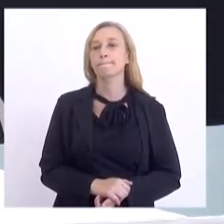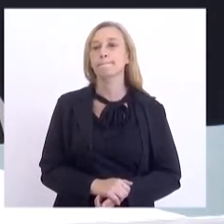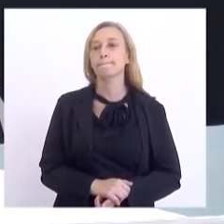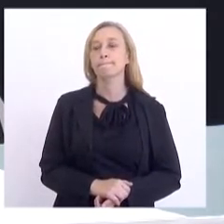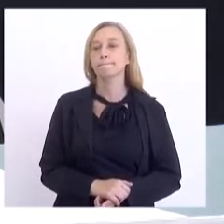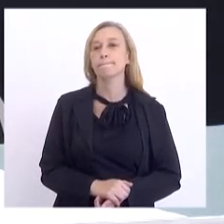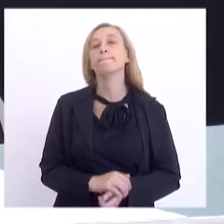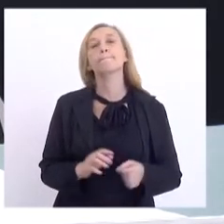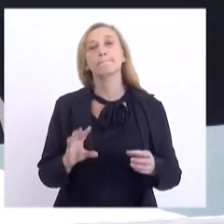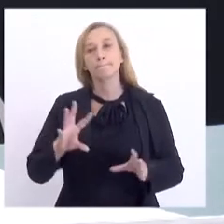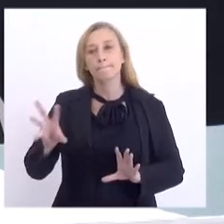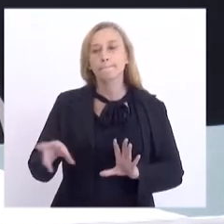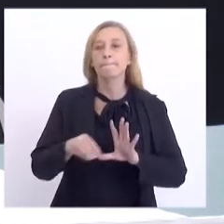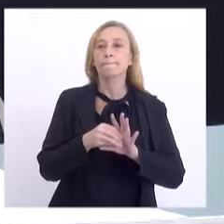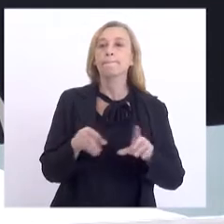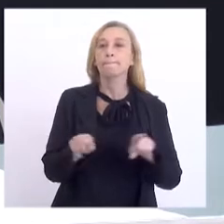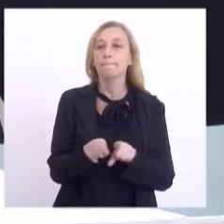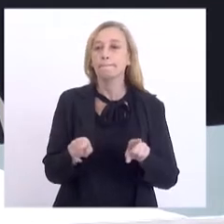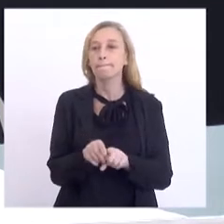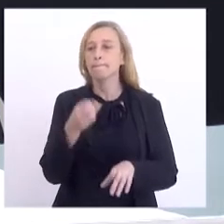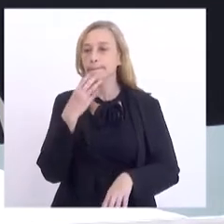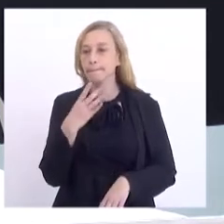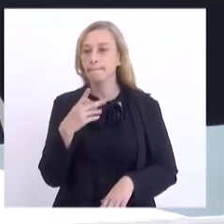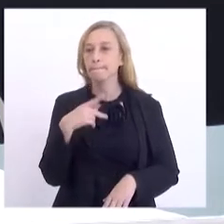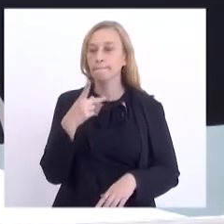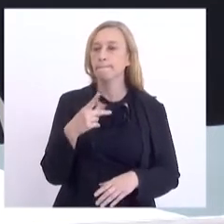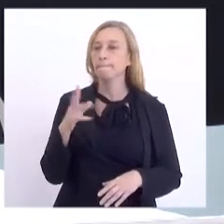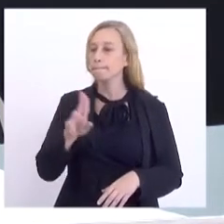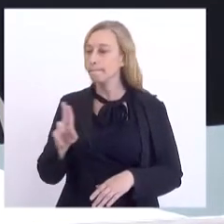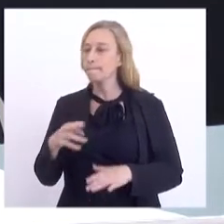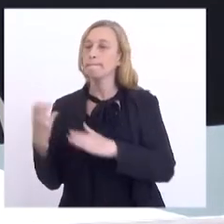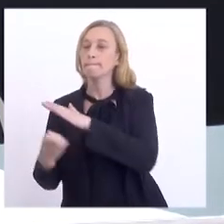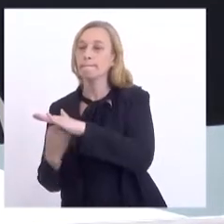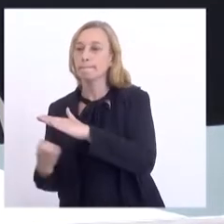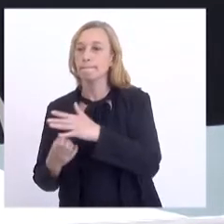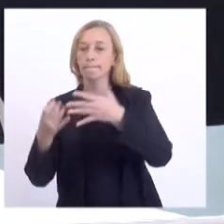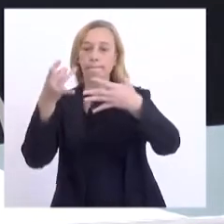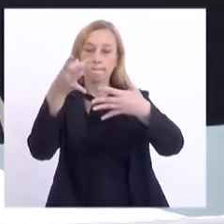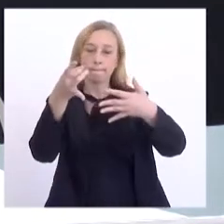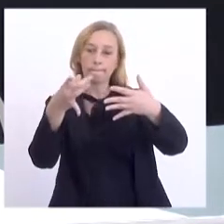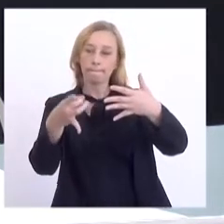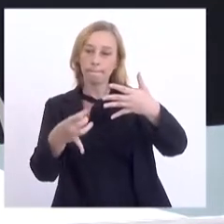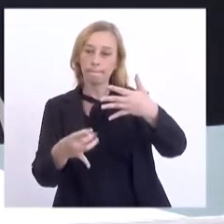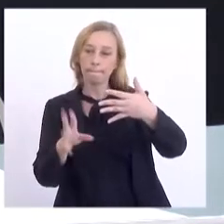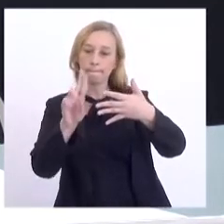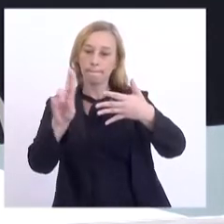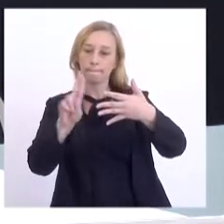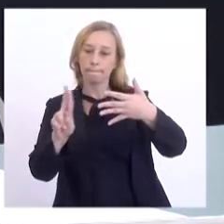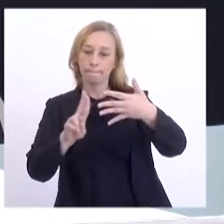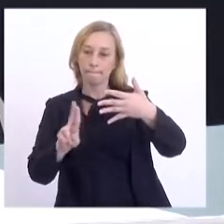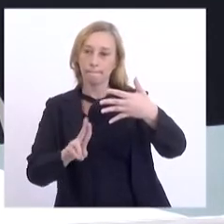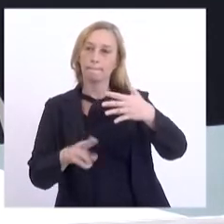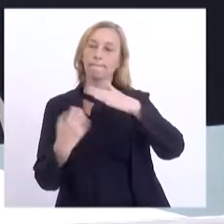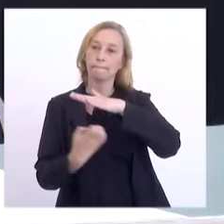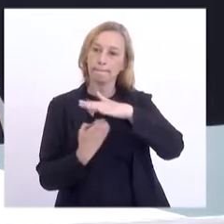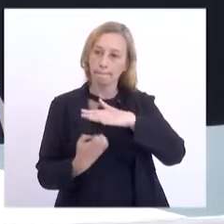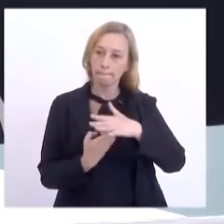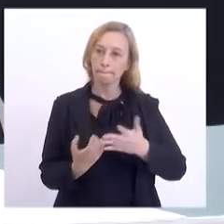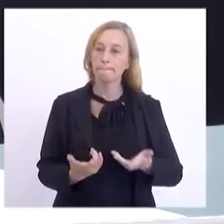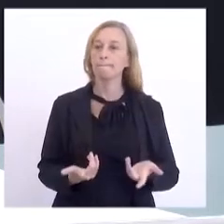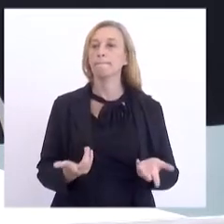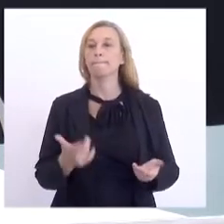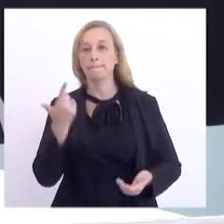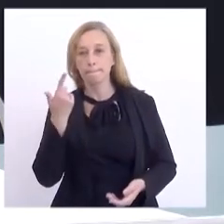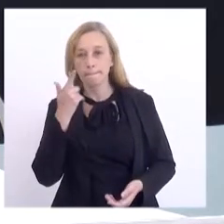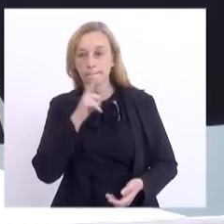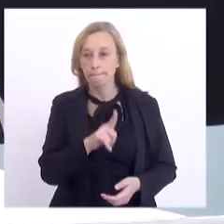EA incluída que é bom destacar o nome da empresa tá tudo ali no site da Transparência e o nome da empresa a ganhar empresa